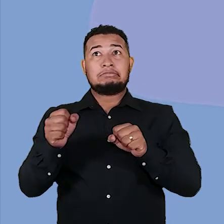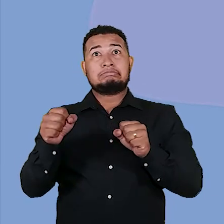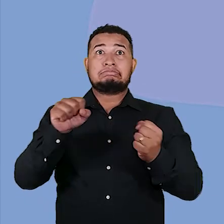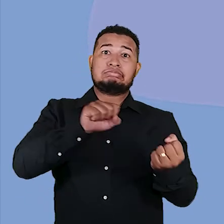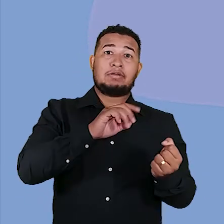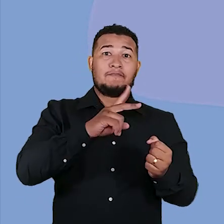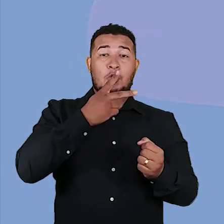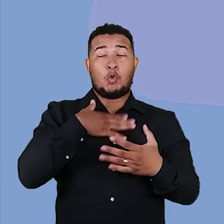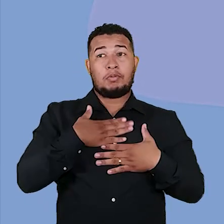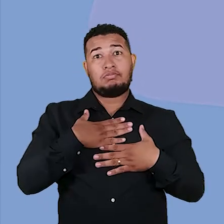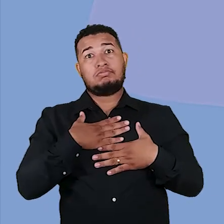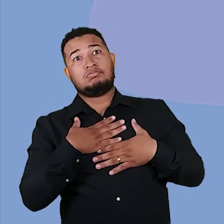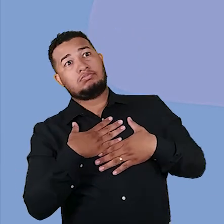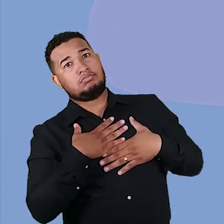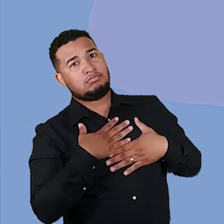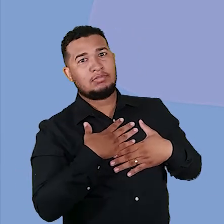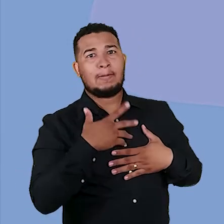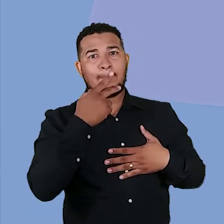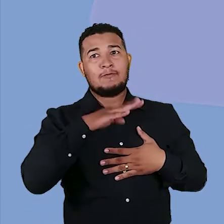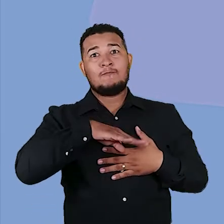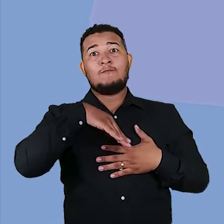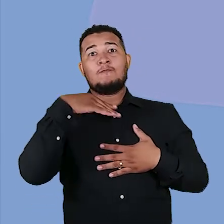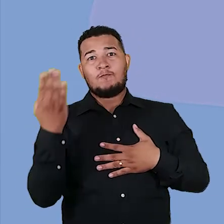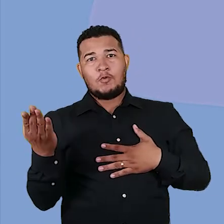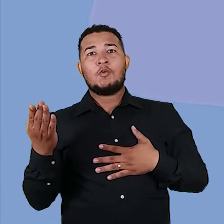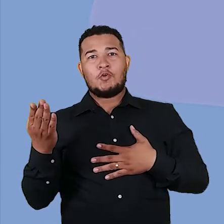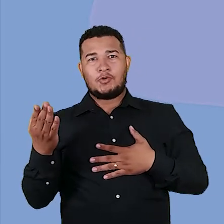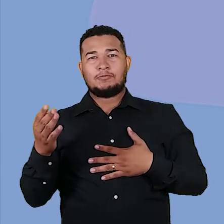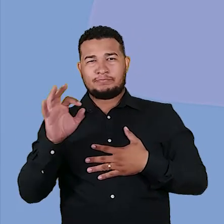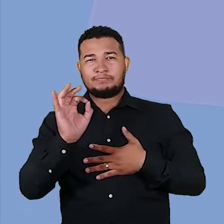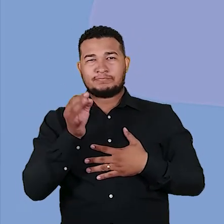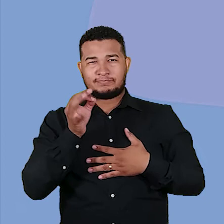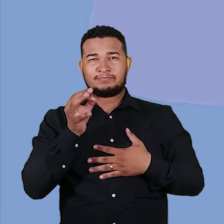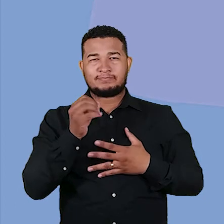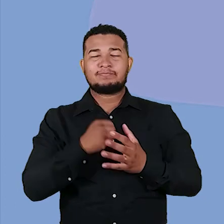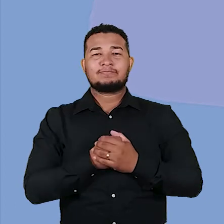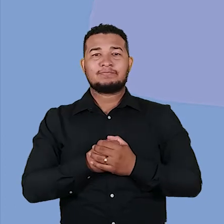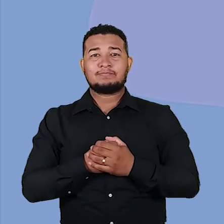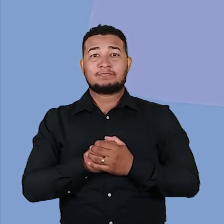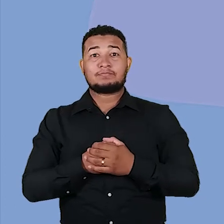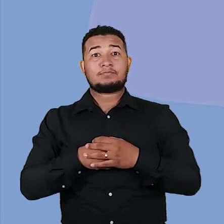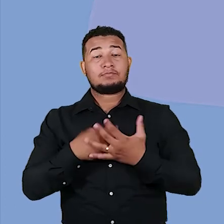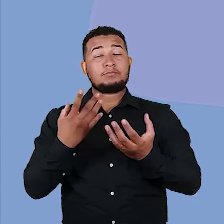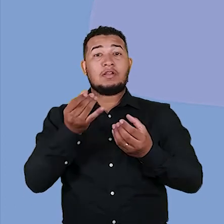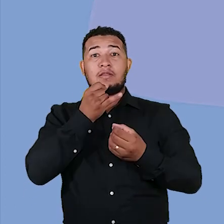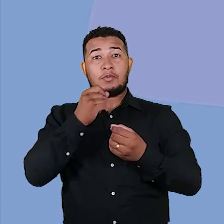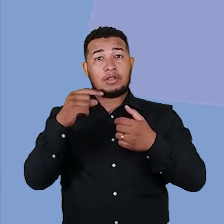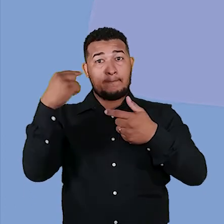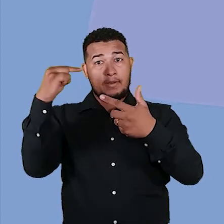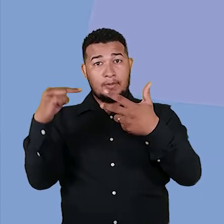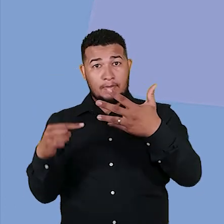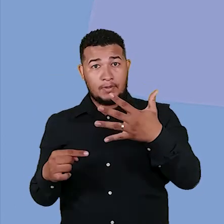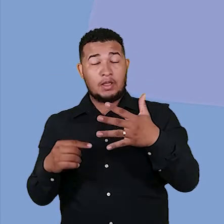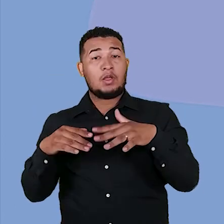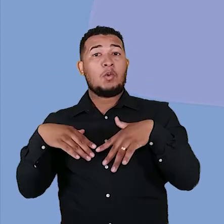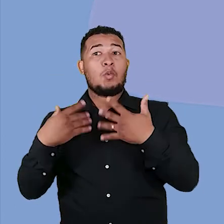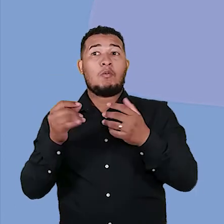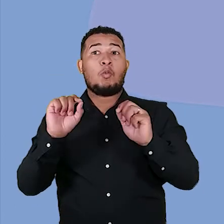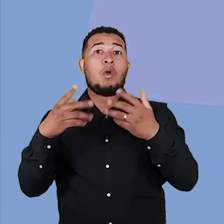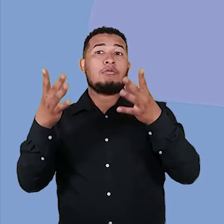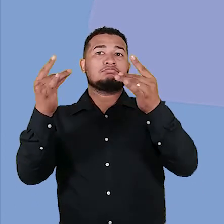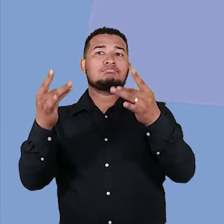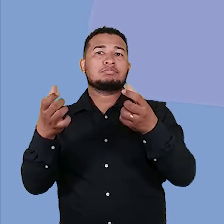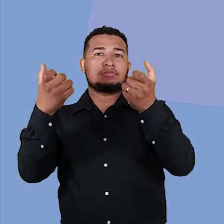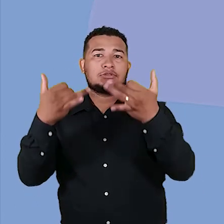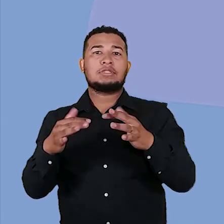imediatamente é prensado para o lado esquerdo do veículo, apontando para fora da trajetória circular feita no momento da curva. Das